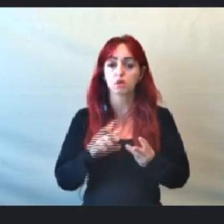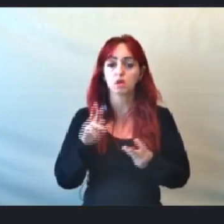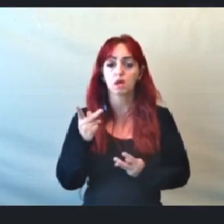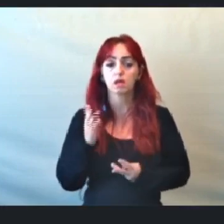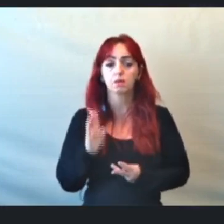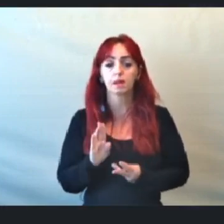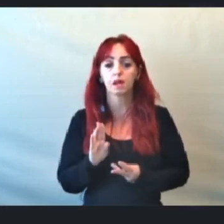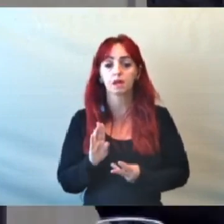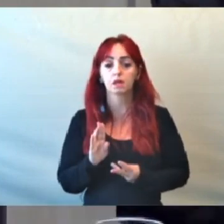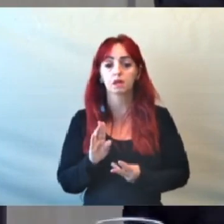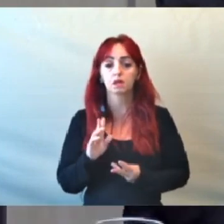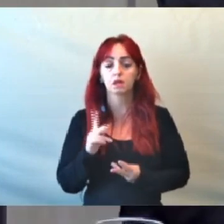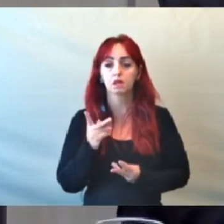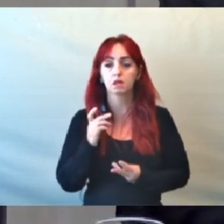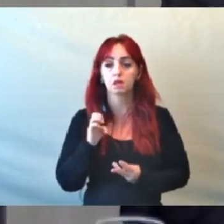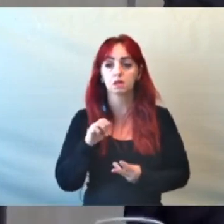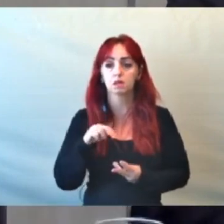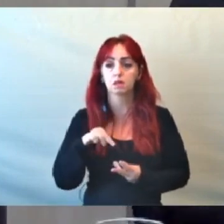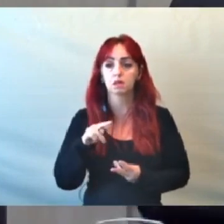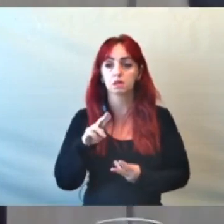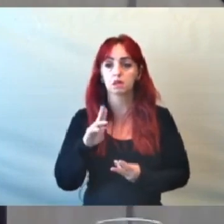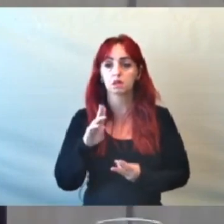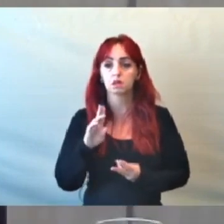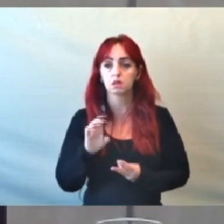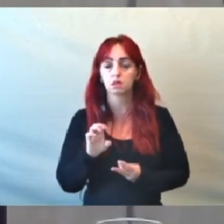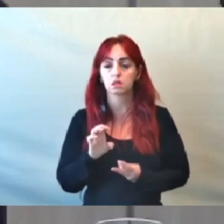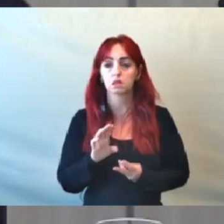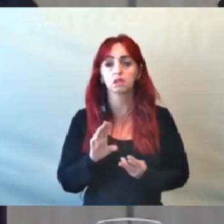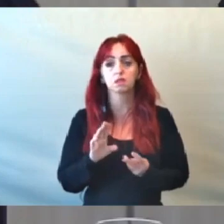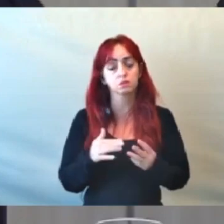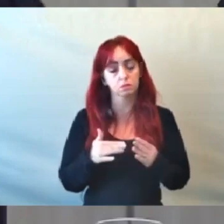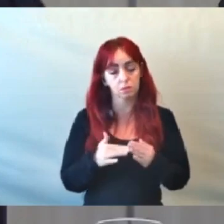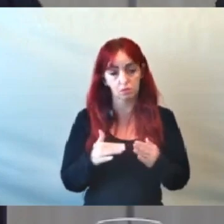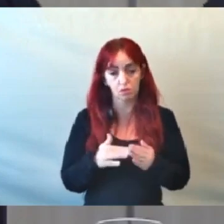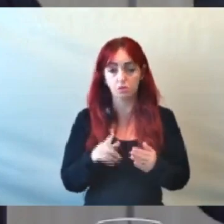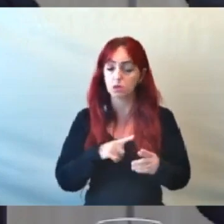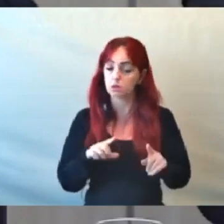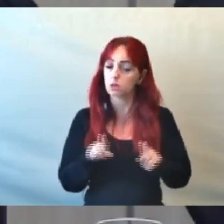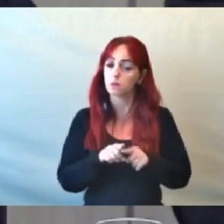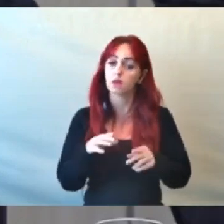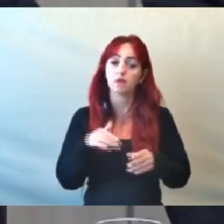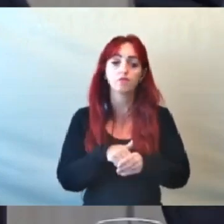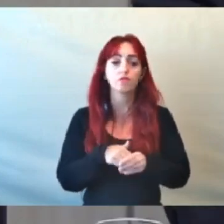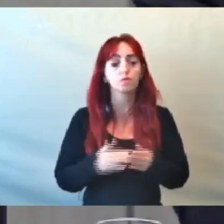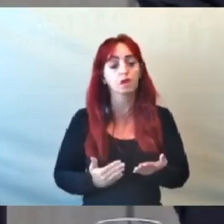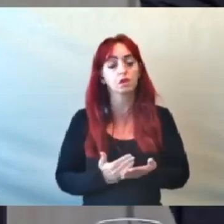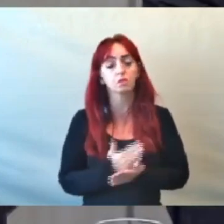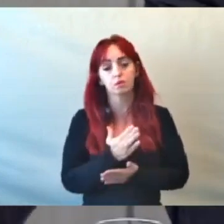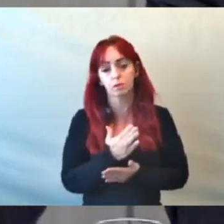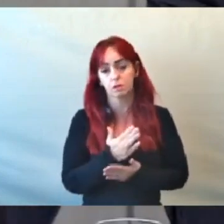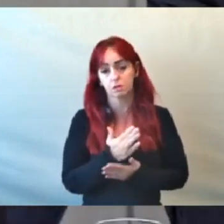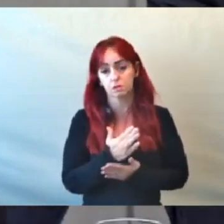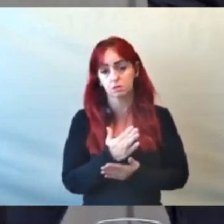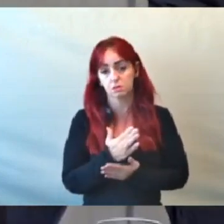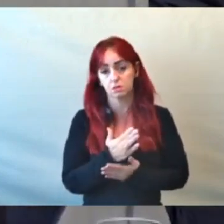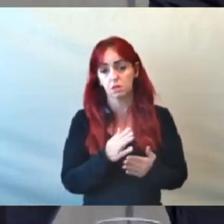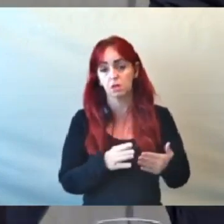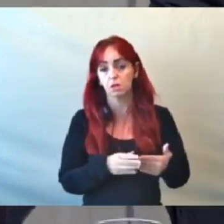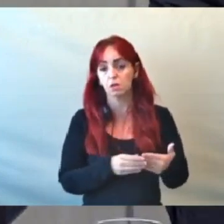De acordo. Então, eu também voto pela aprovação do pedido de diligência, né? Do pedido de informação. E,